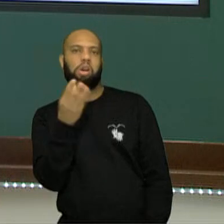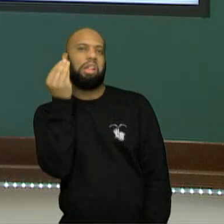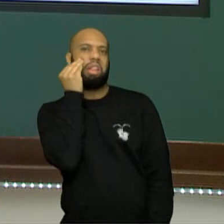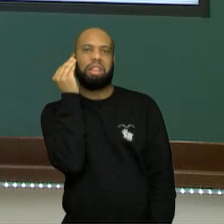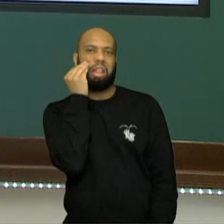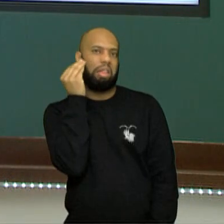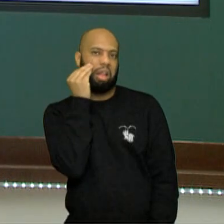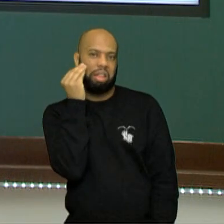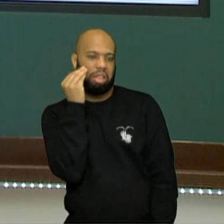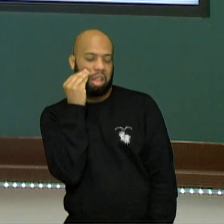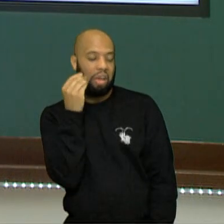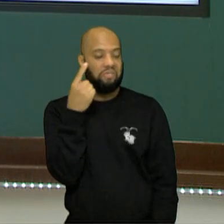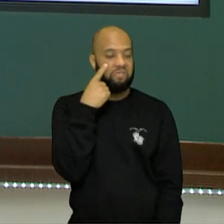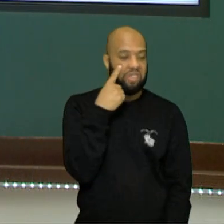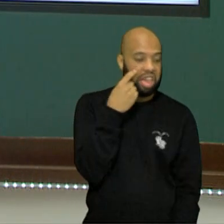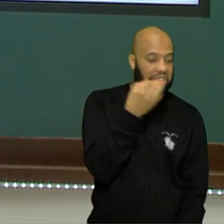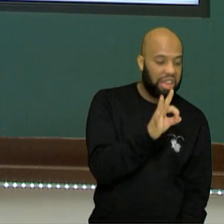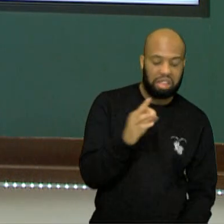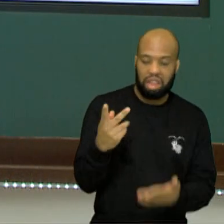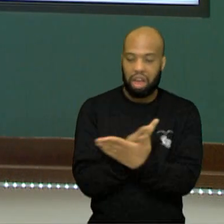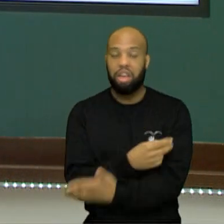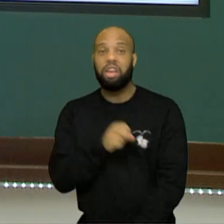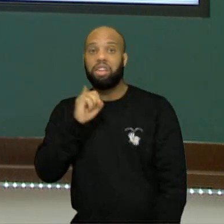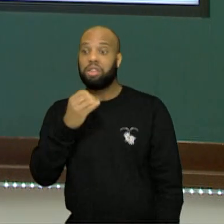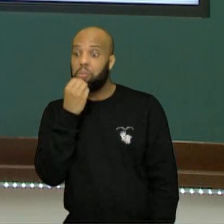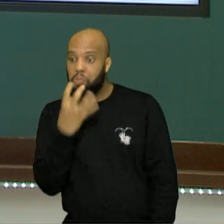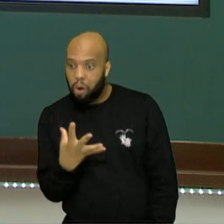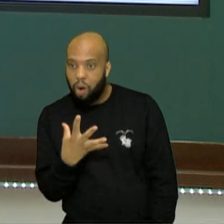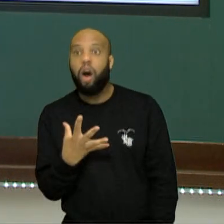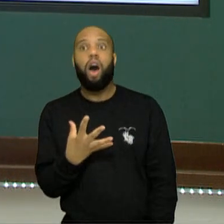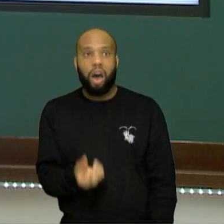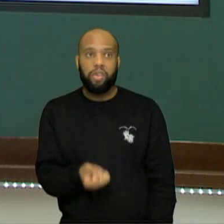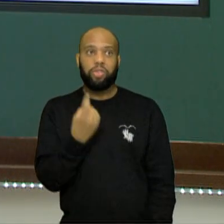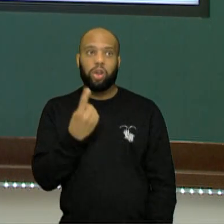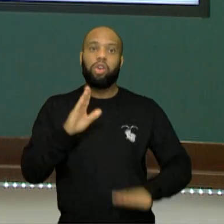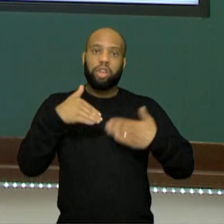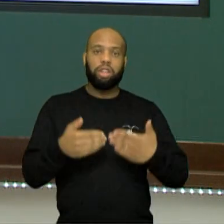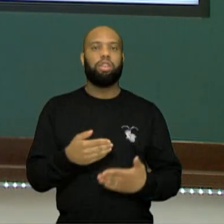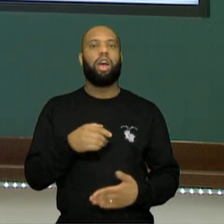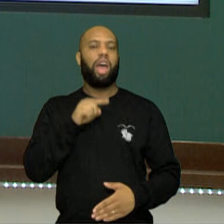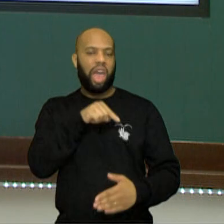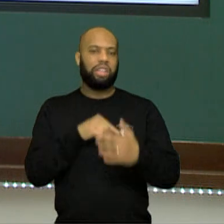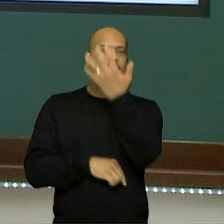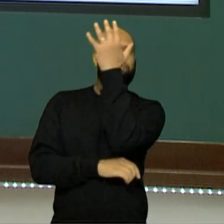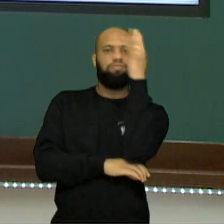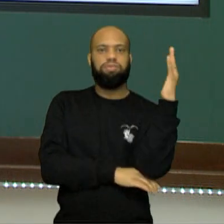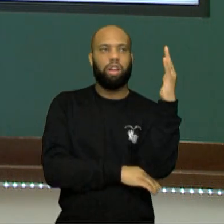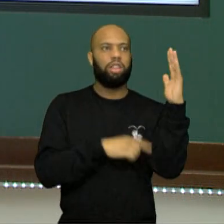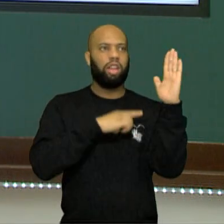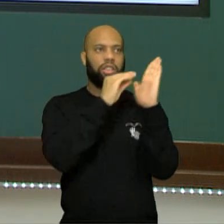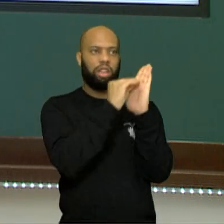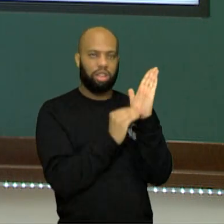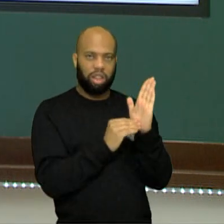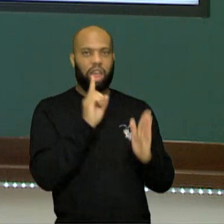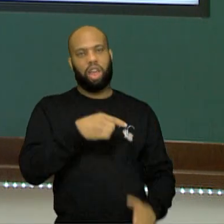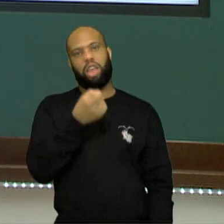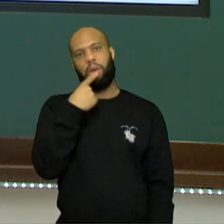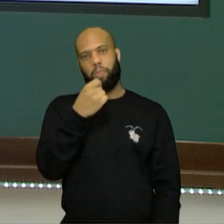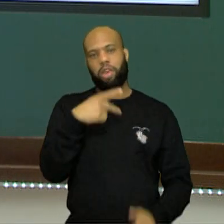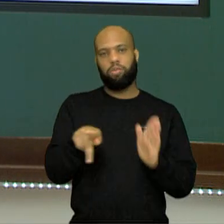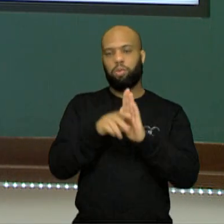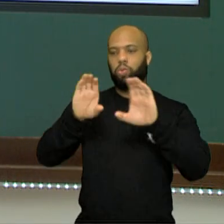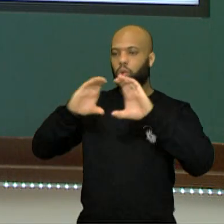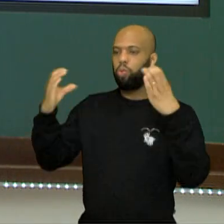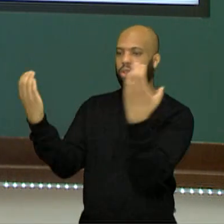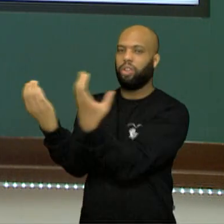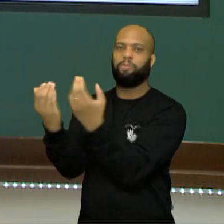de tentativa e erro, se fosse positivo o resultado, essa planta ela ia entrar para a lista de medicação daquela aldeia.